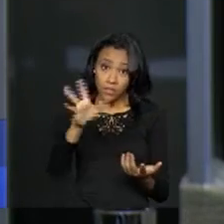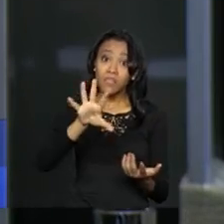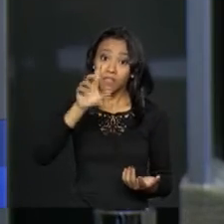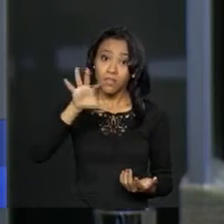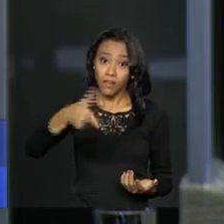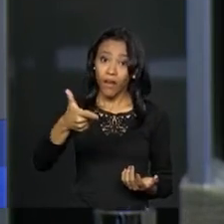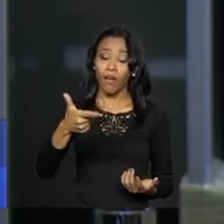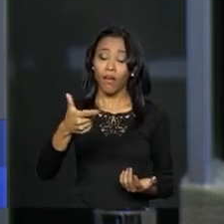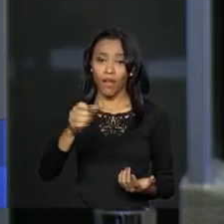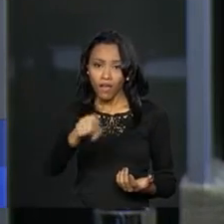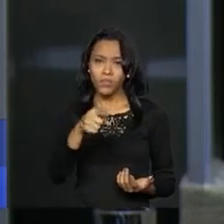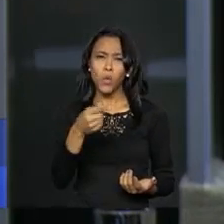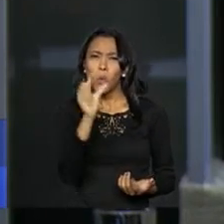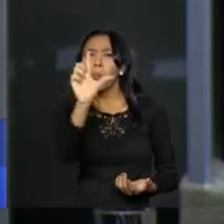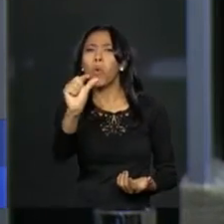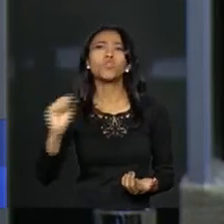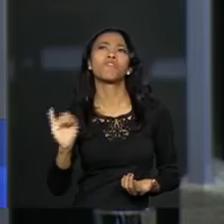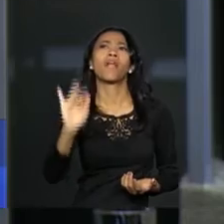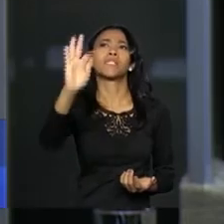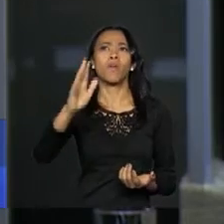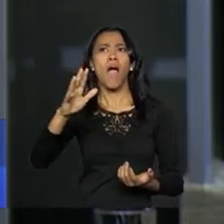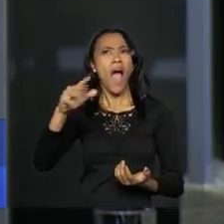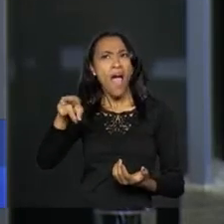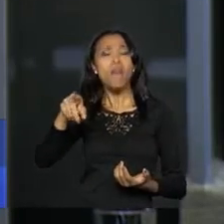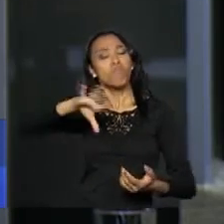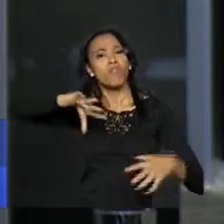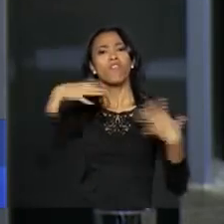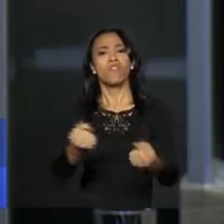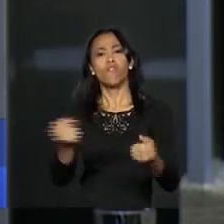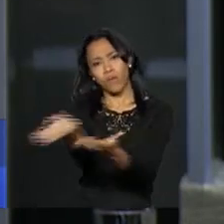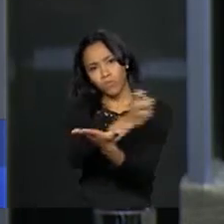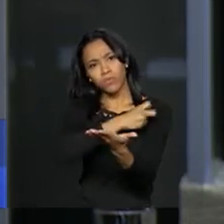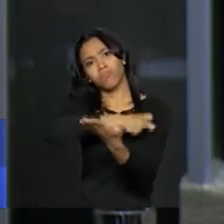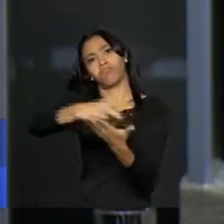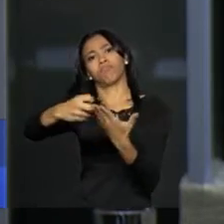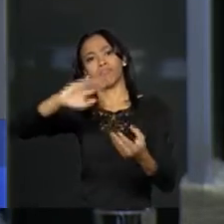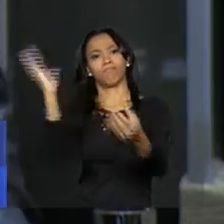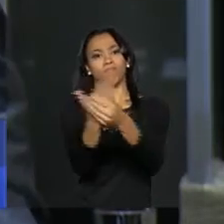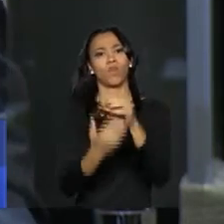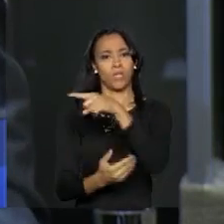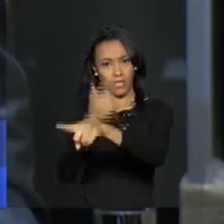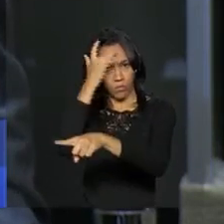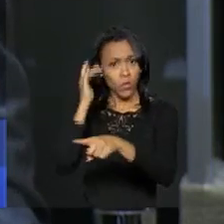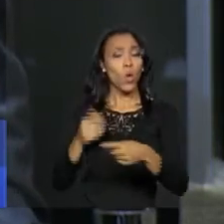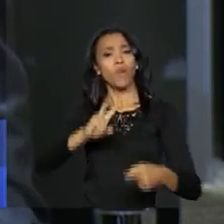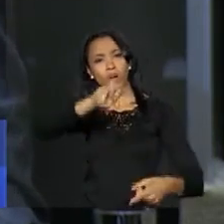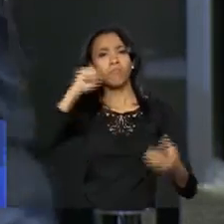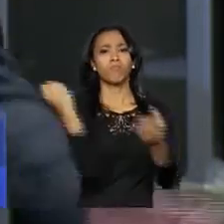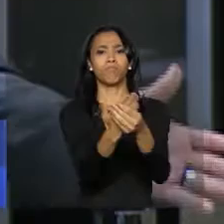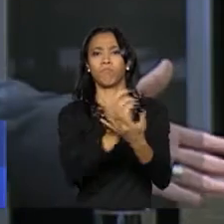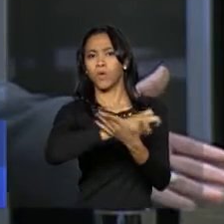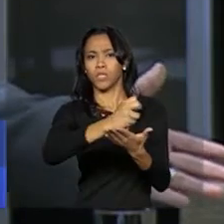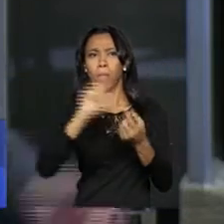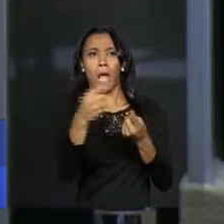alguém? Um pouco de inflação é motivo para cassar alguém? O relacionamento político é motivo para cassar alguém? O que